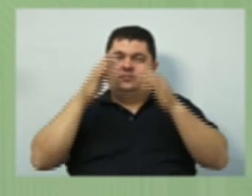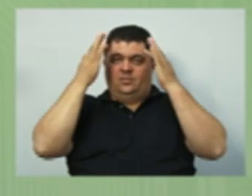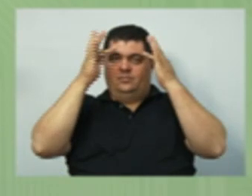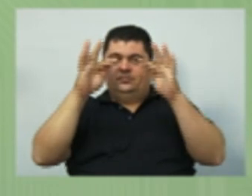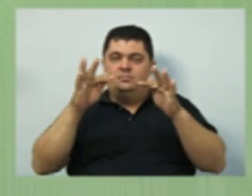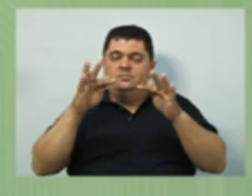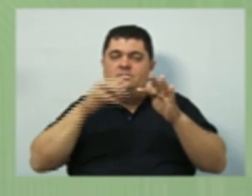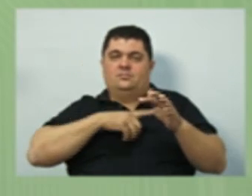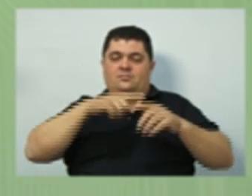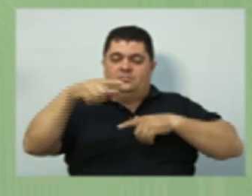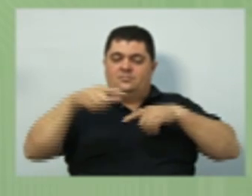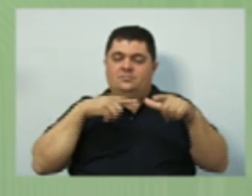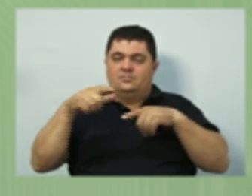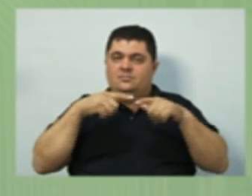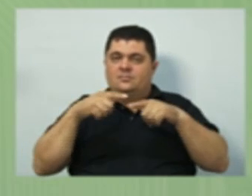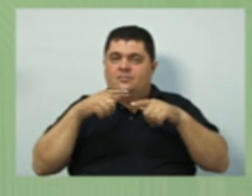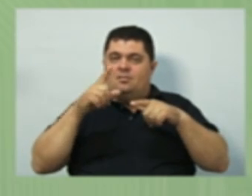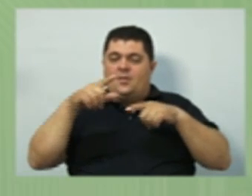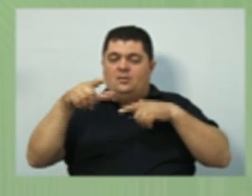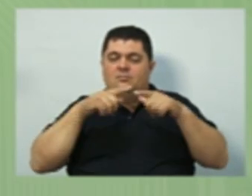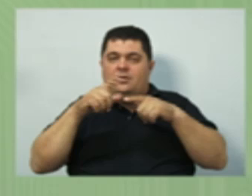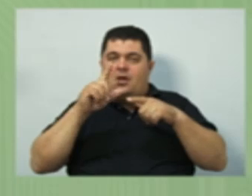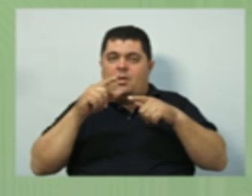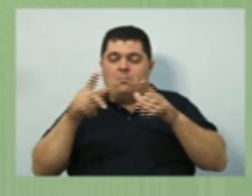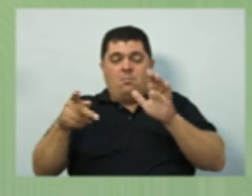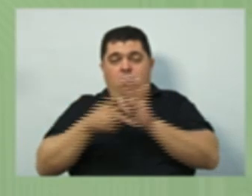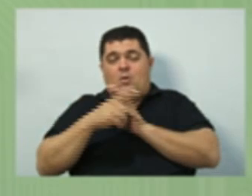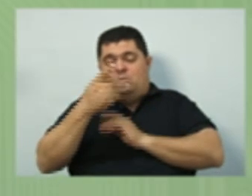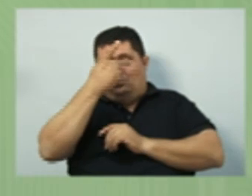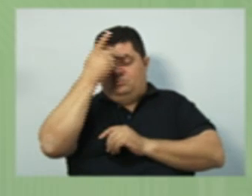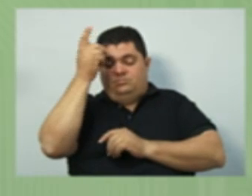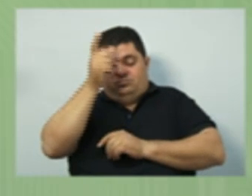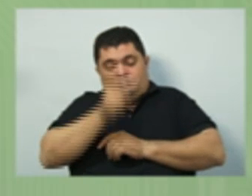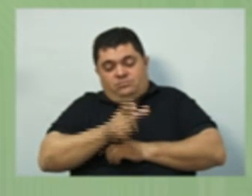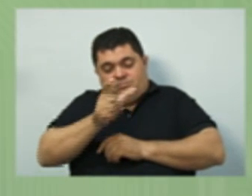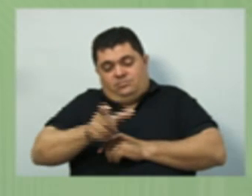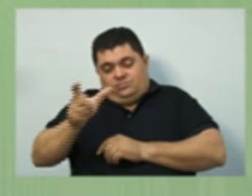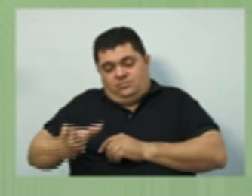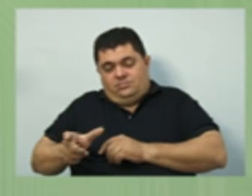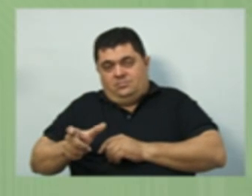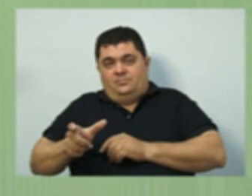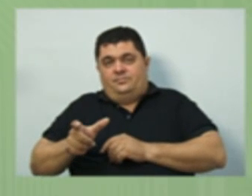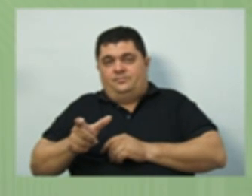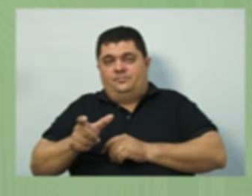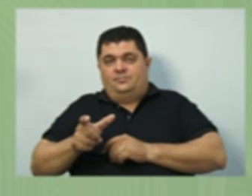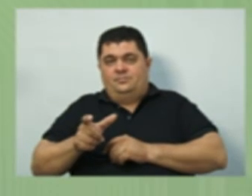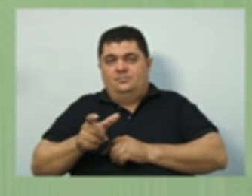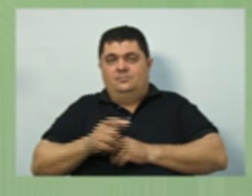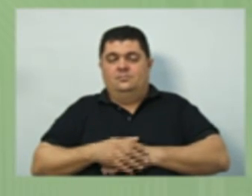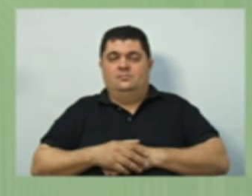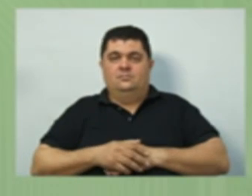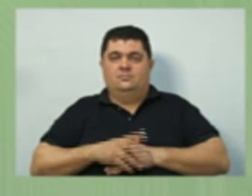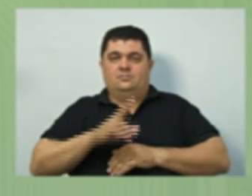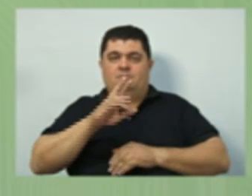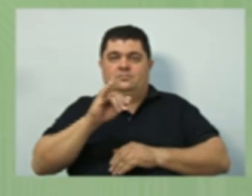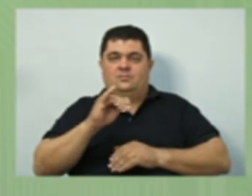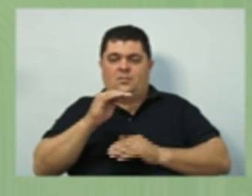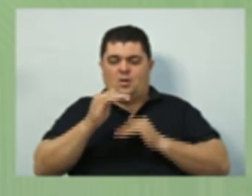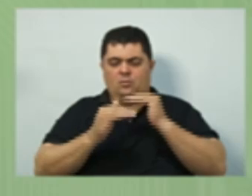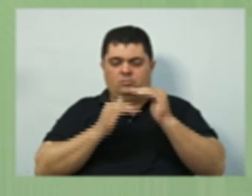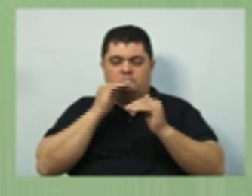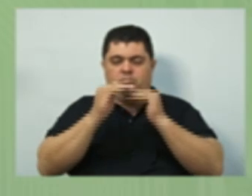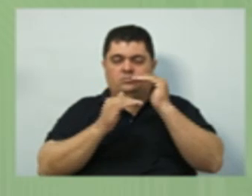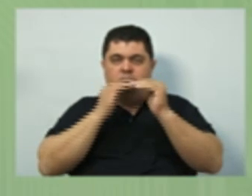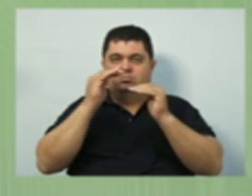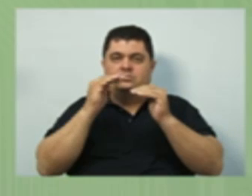Filosoficamente, trabalho é uma criação humana. O ser humano, ele vai se criar,